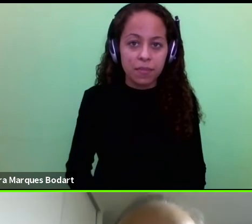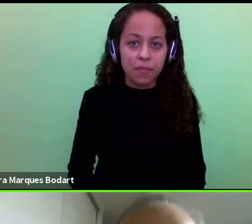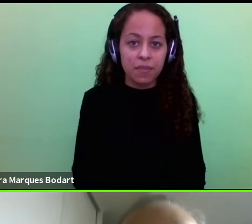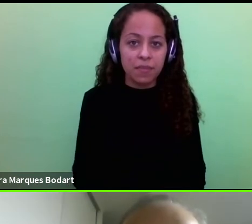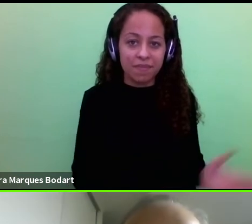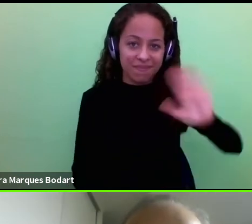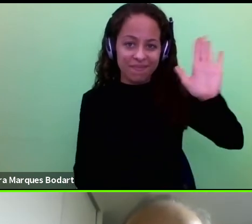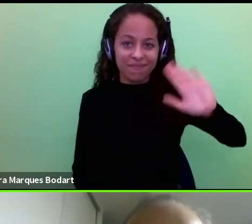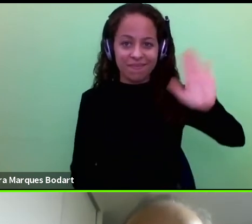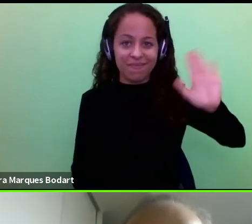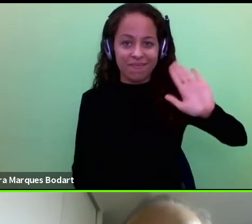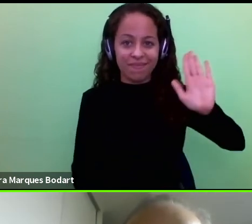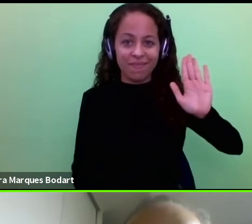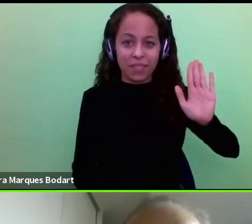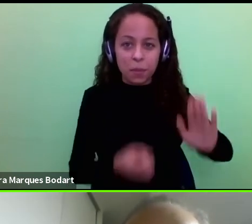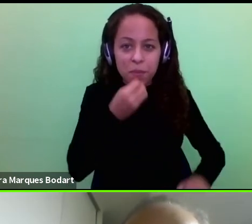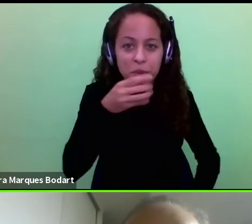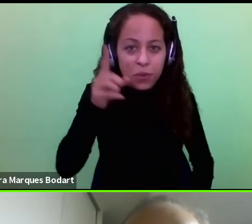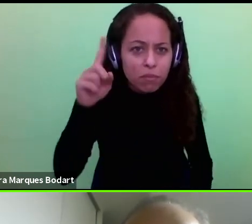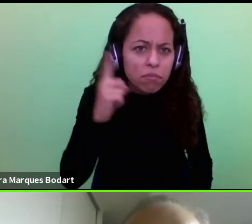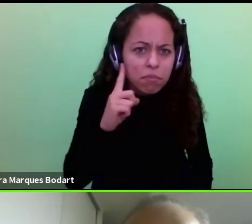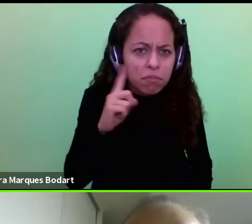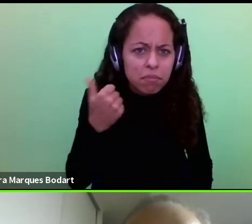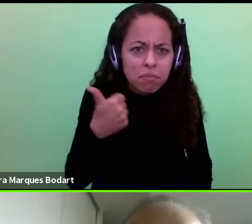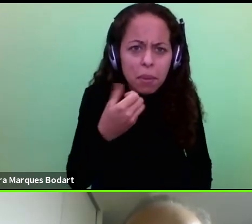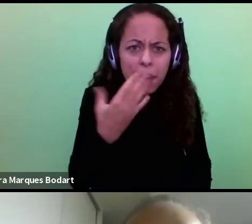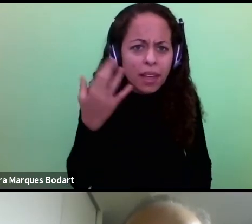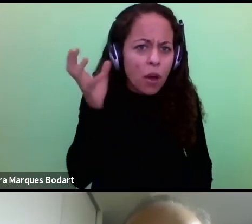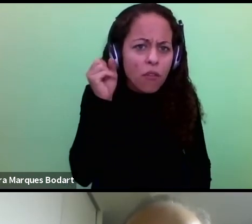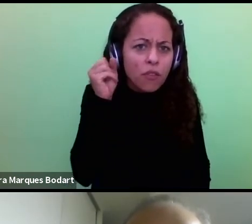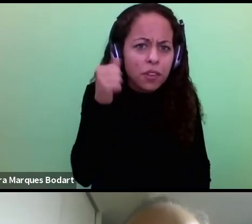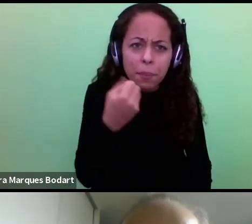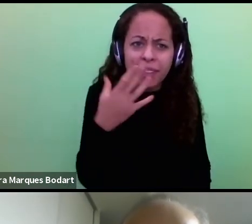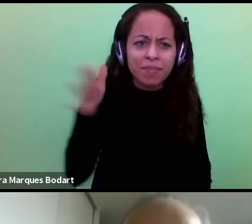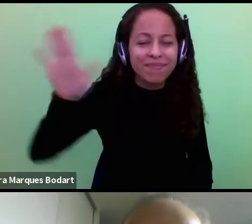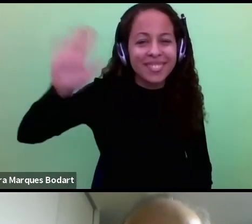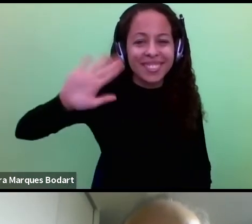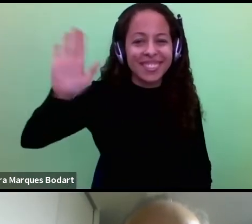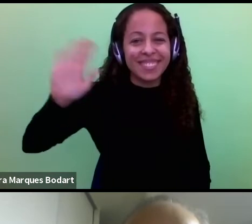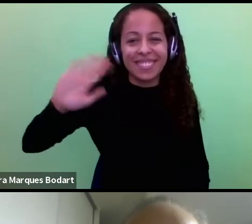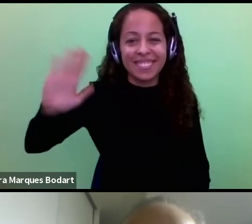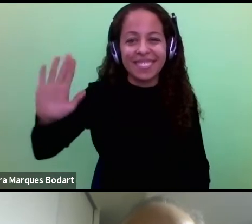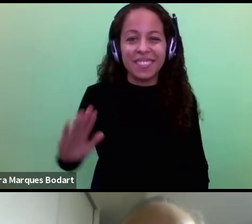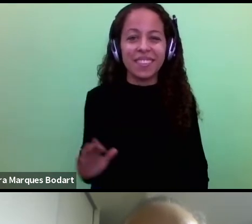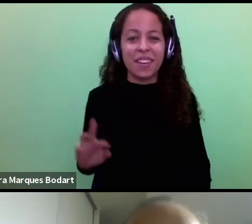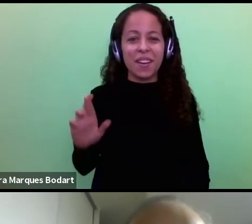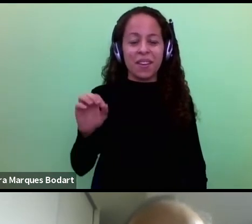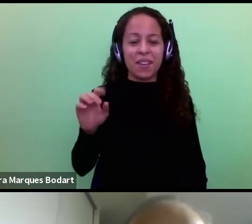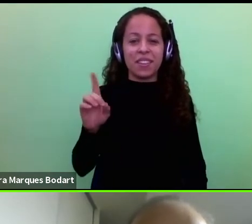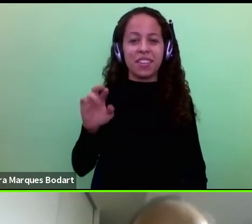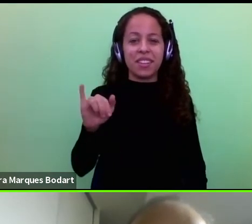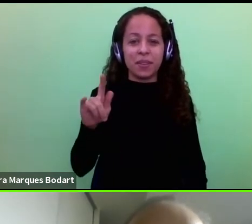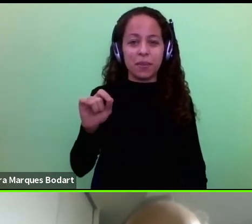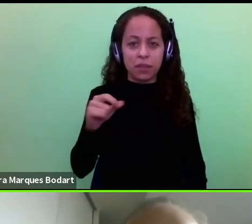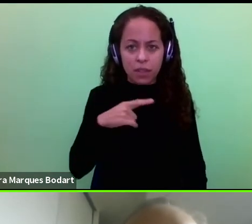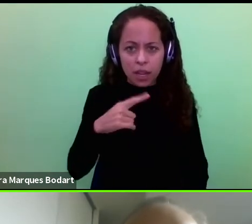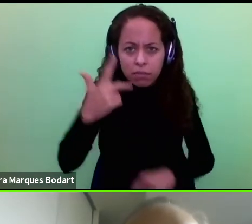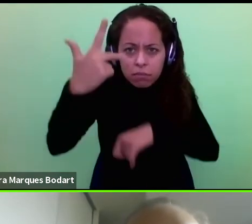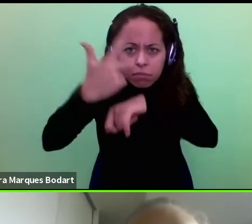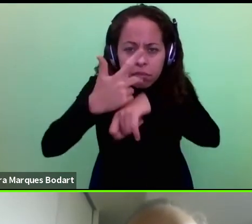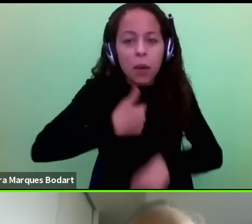Ei, Poliana, bom dia, está me ouvindo? Oi, Antônio. Ei, Rodrigo, tudo bem? Estou aparecendo aí porque eu não